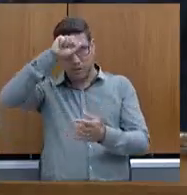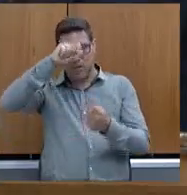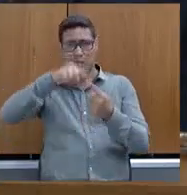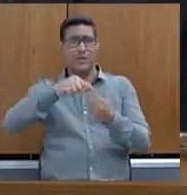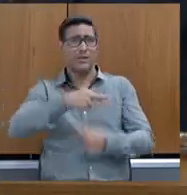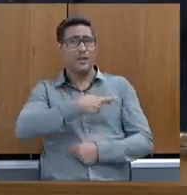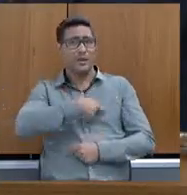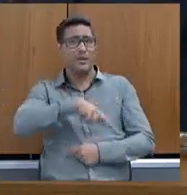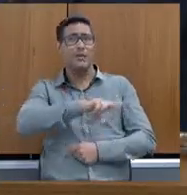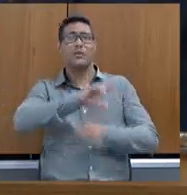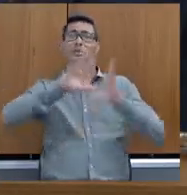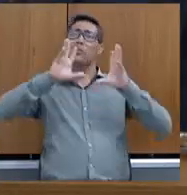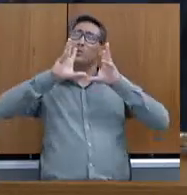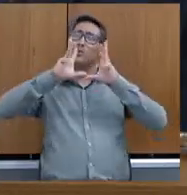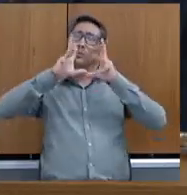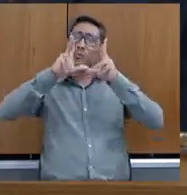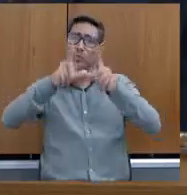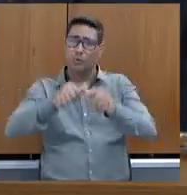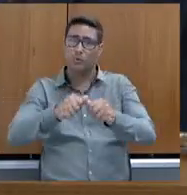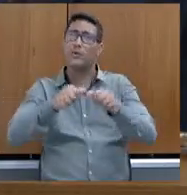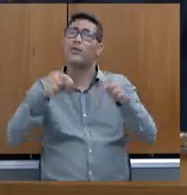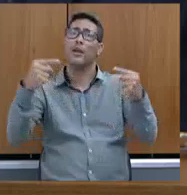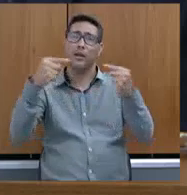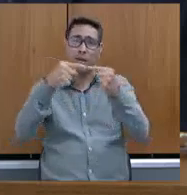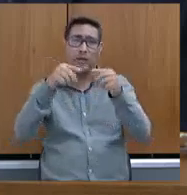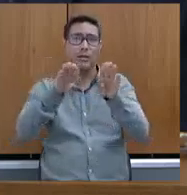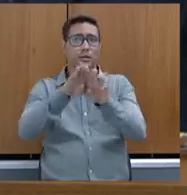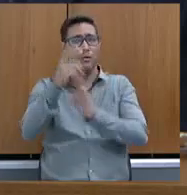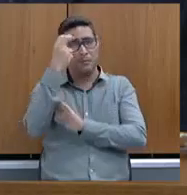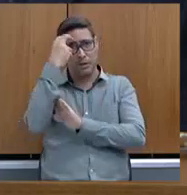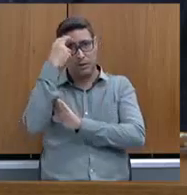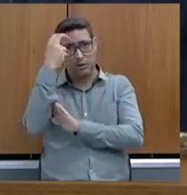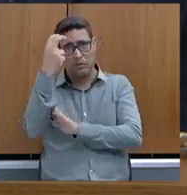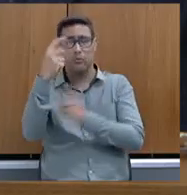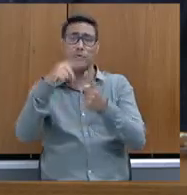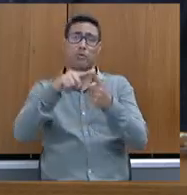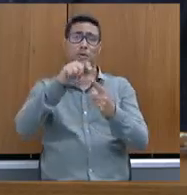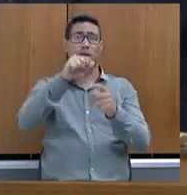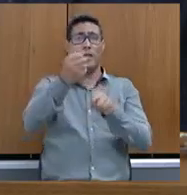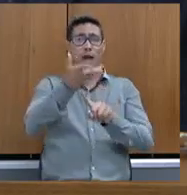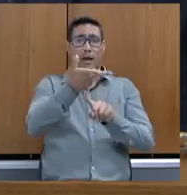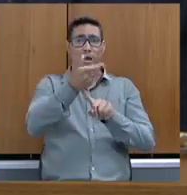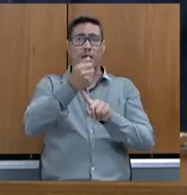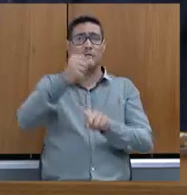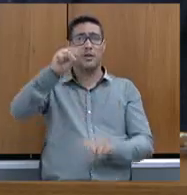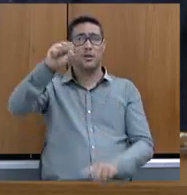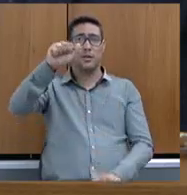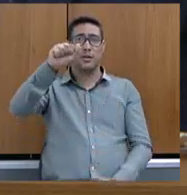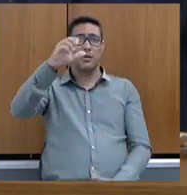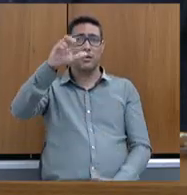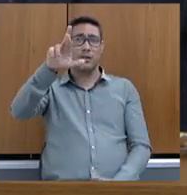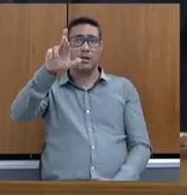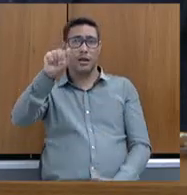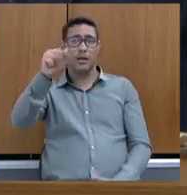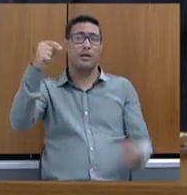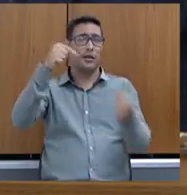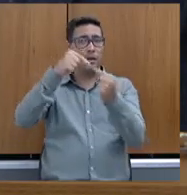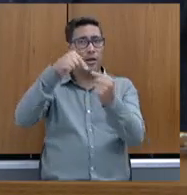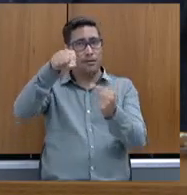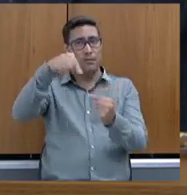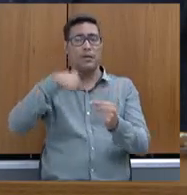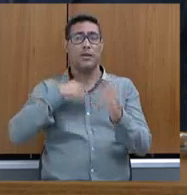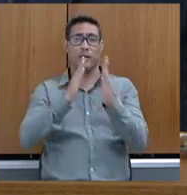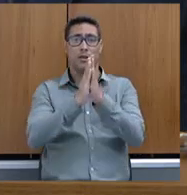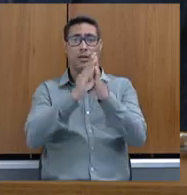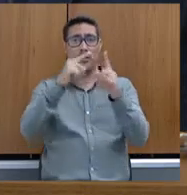que são também uma cultura religiosa como arte sacra é tradicionalmente da igreja católica e fazer uma